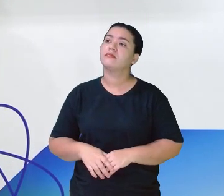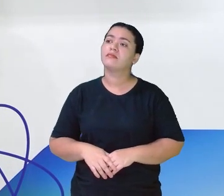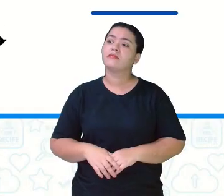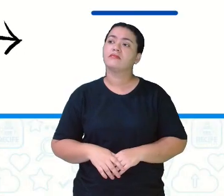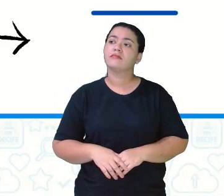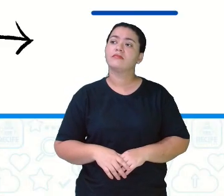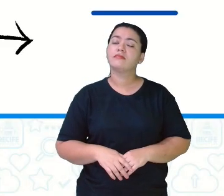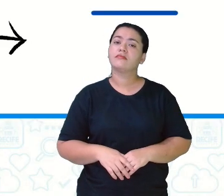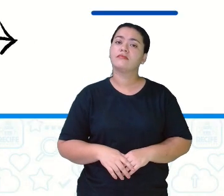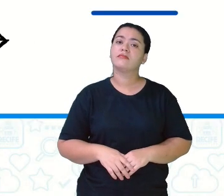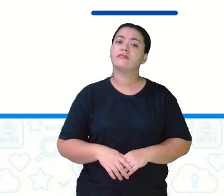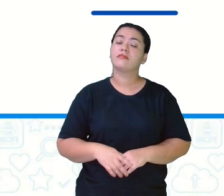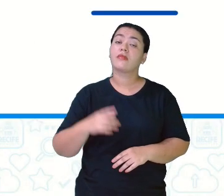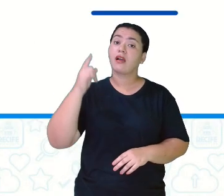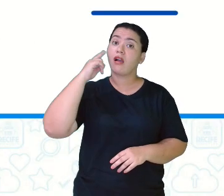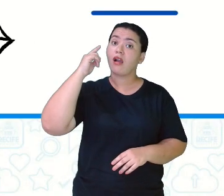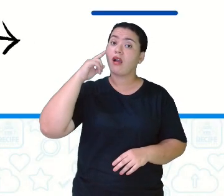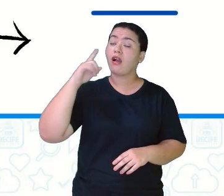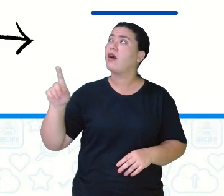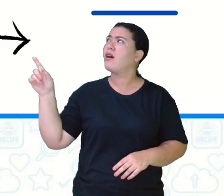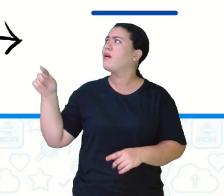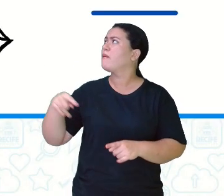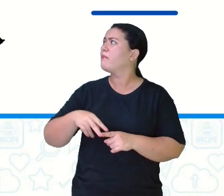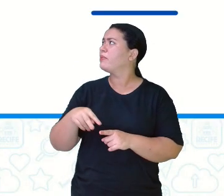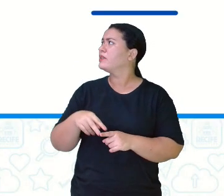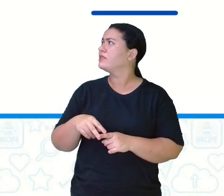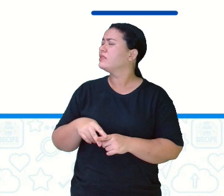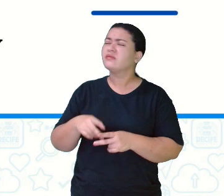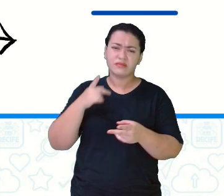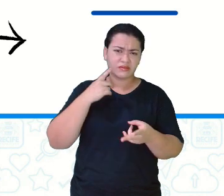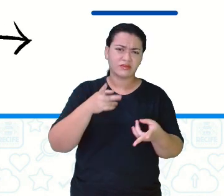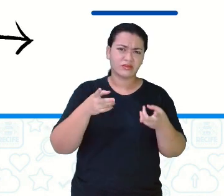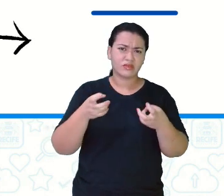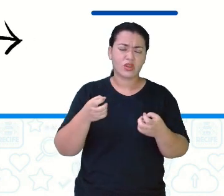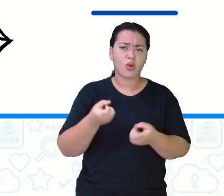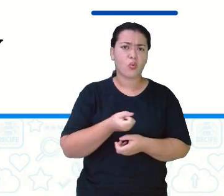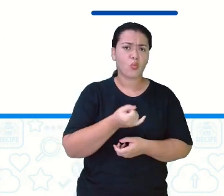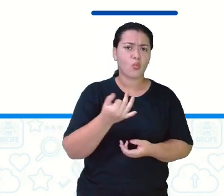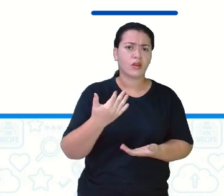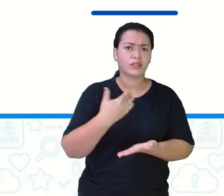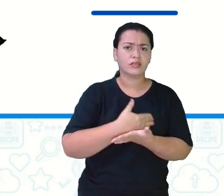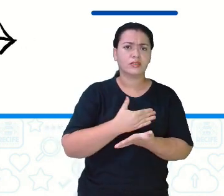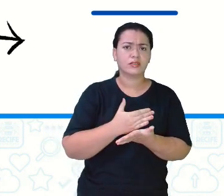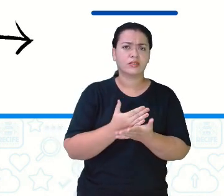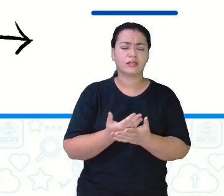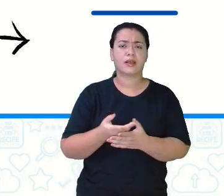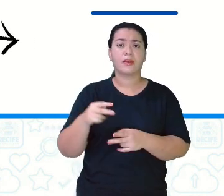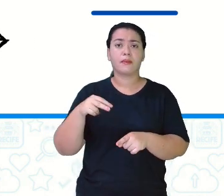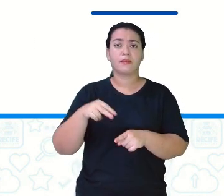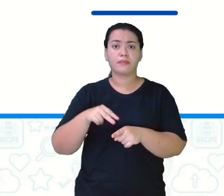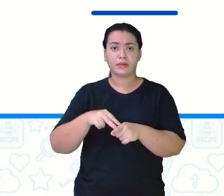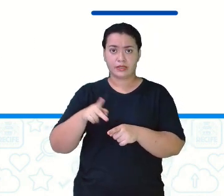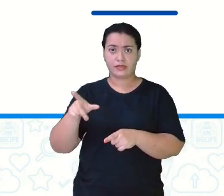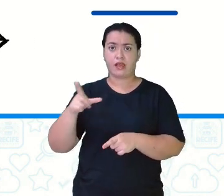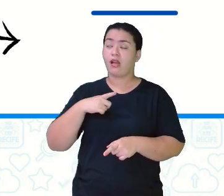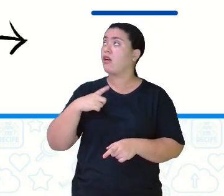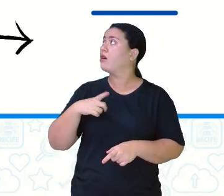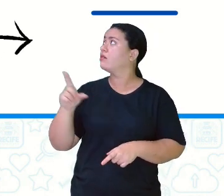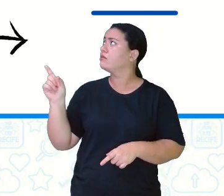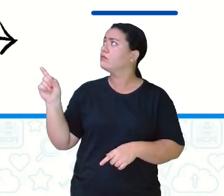produção, a tela para eles observarem. Vocês conseguem identificar em quantas partes a pizza foi